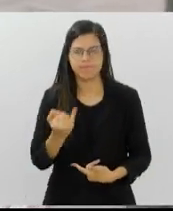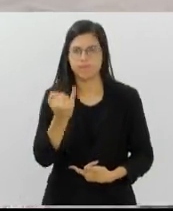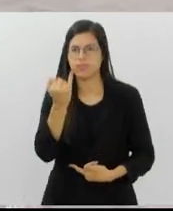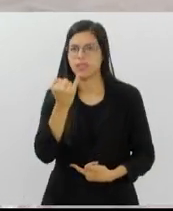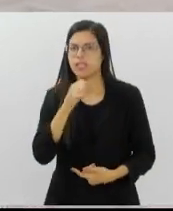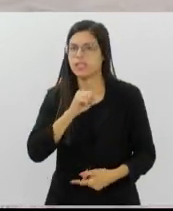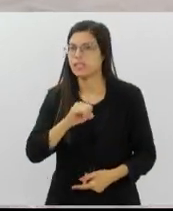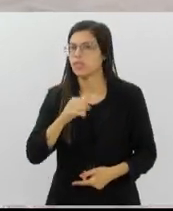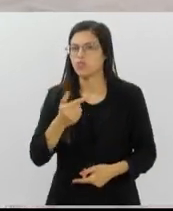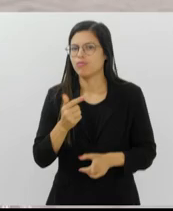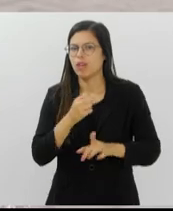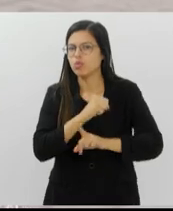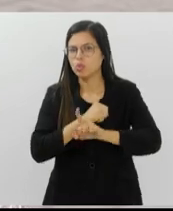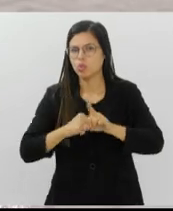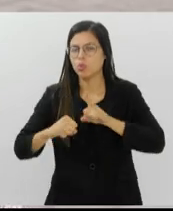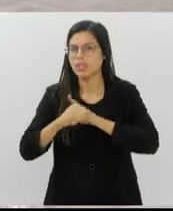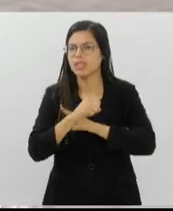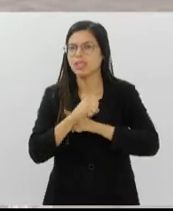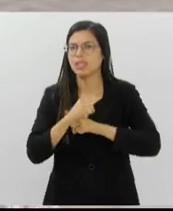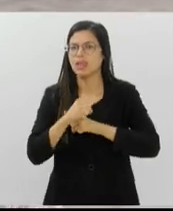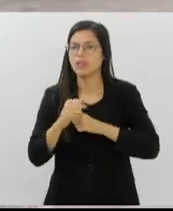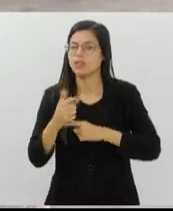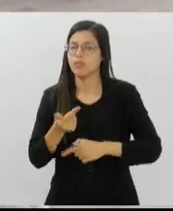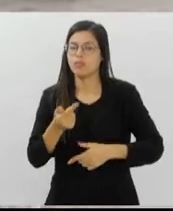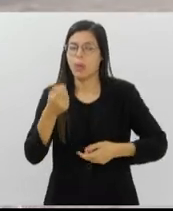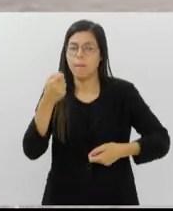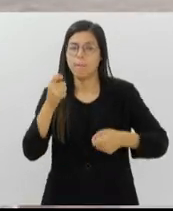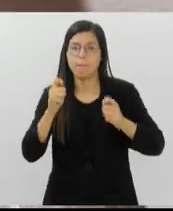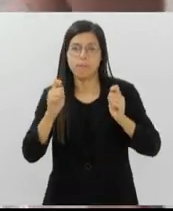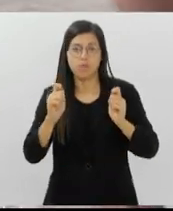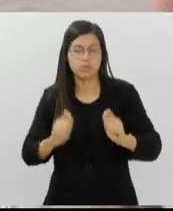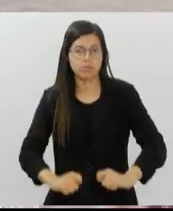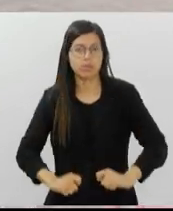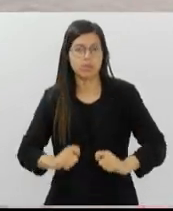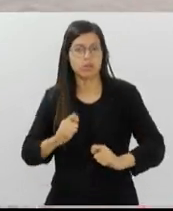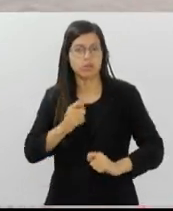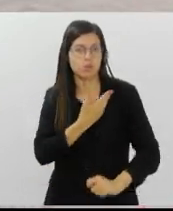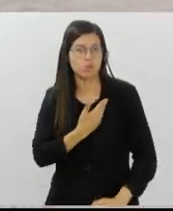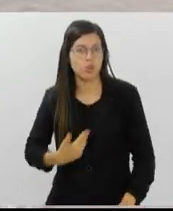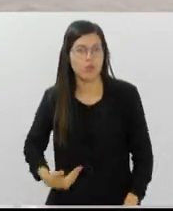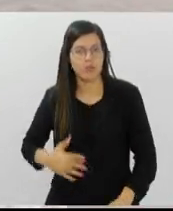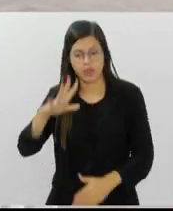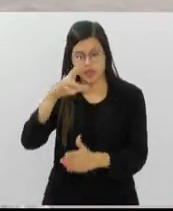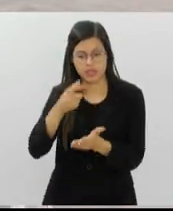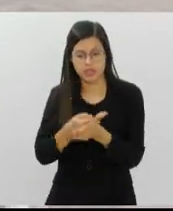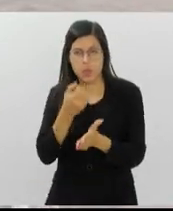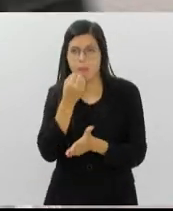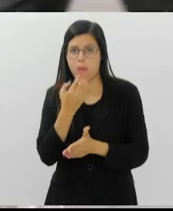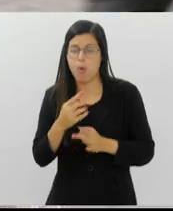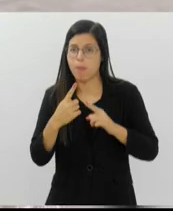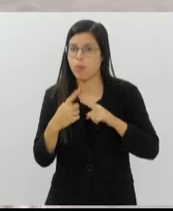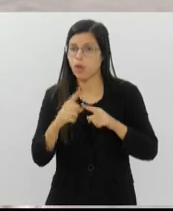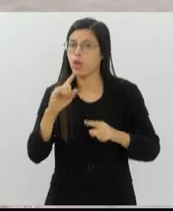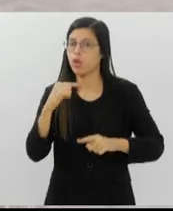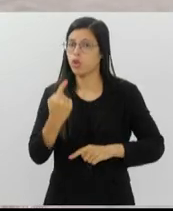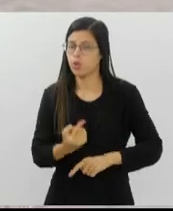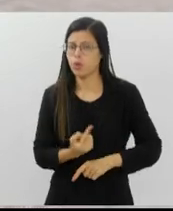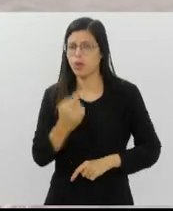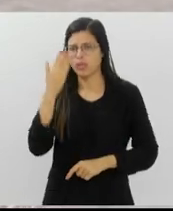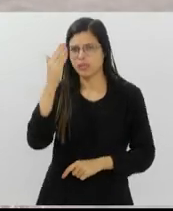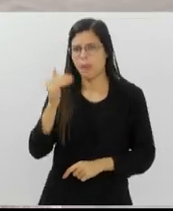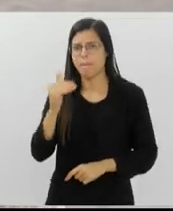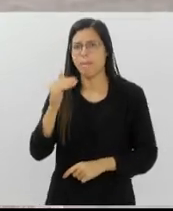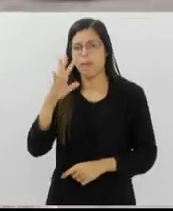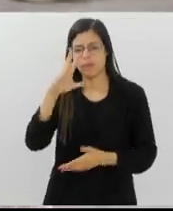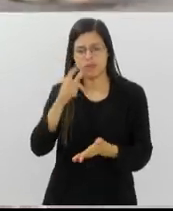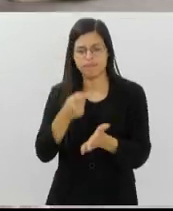civil, não haverá a possibilidade de que os governos tomem boas decisões, porque nós sabemos quais são as decisões que nós